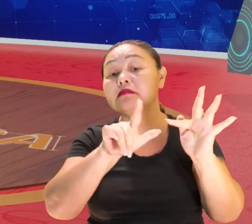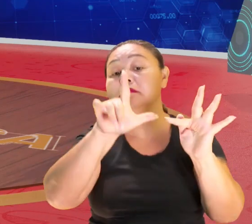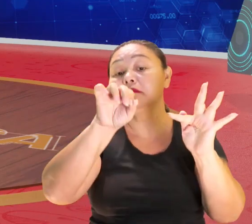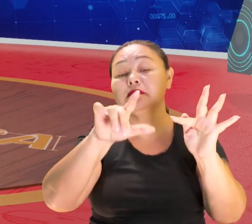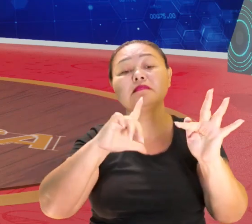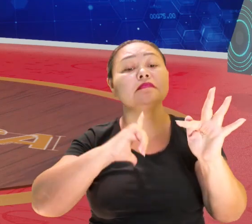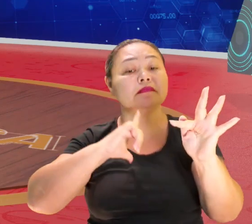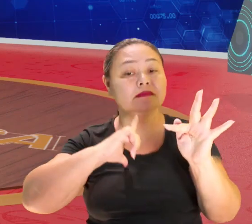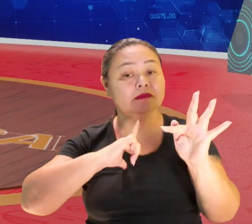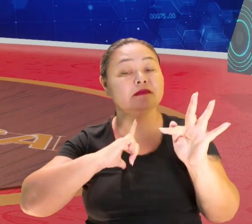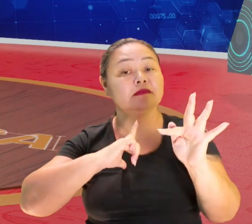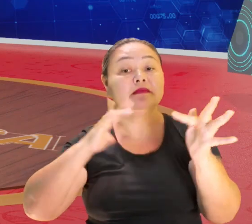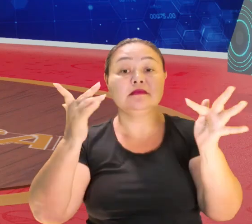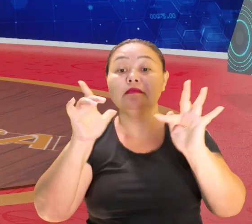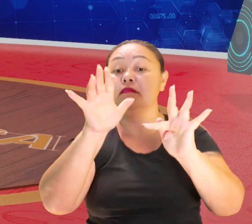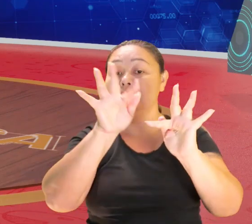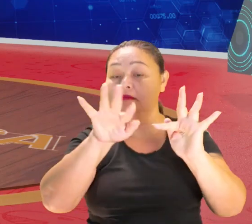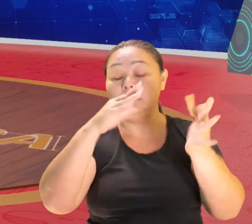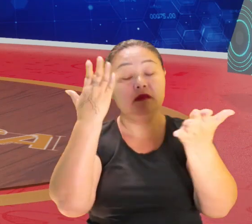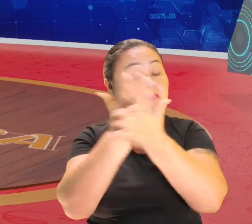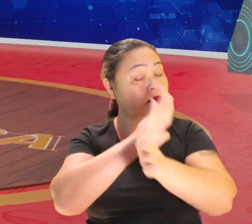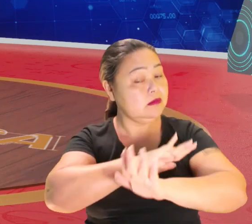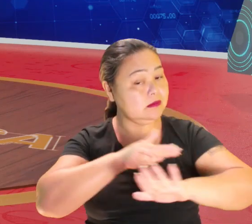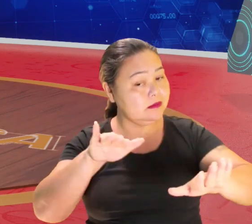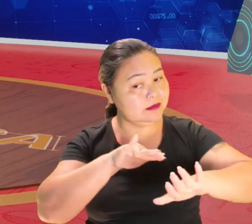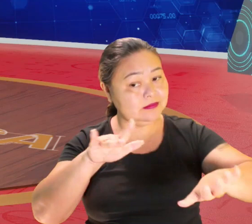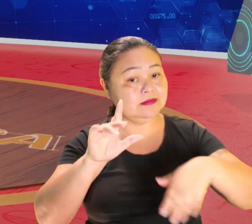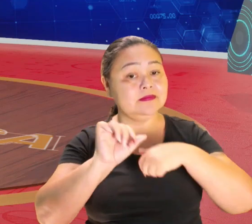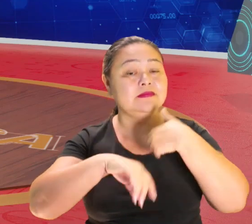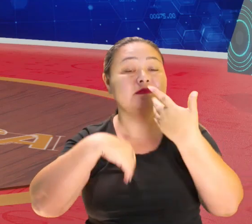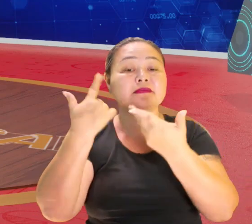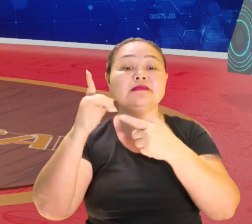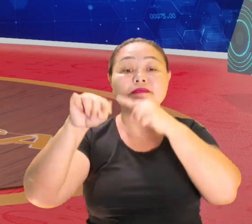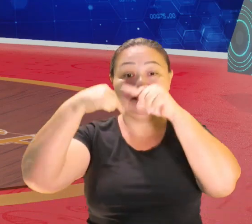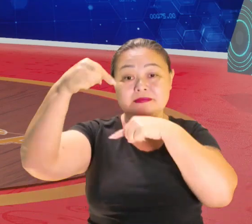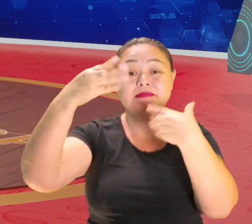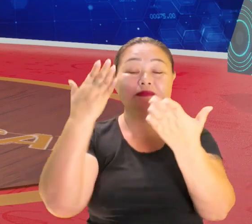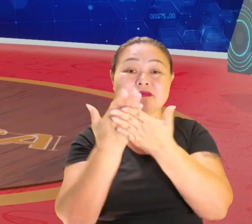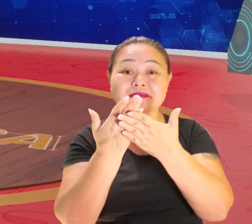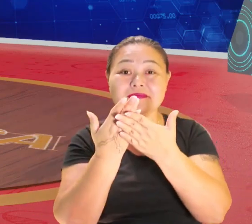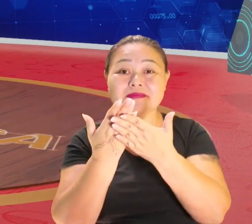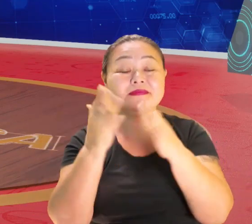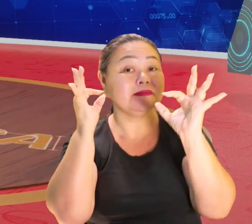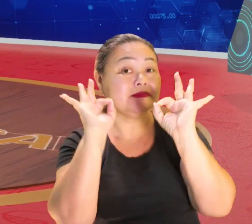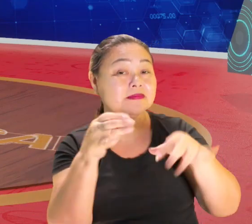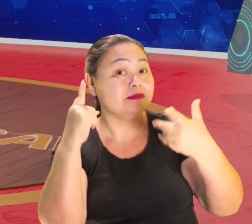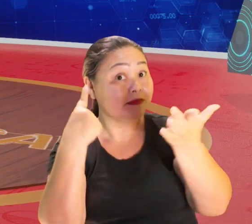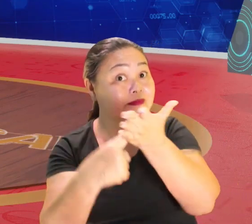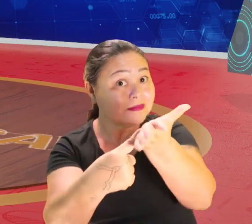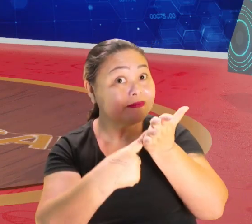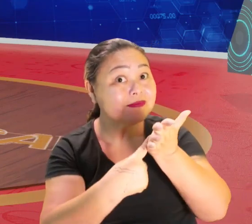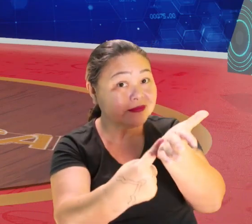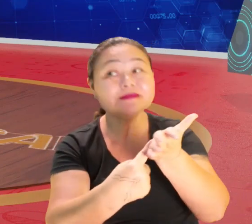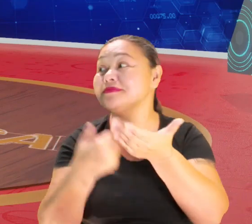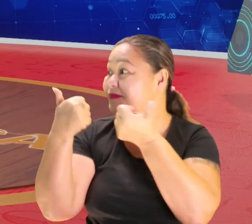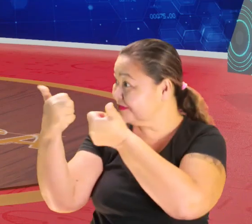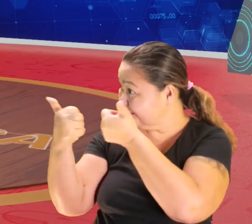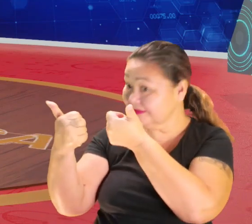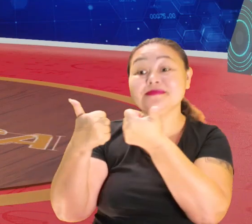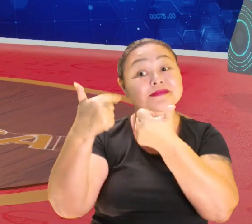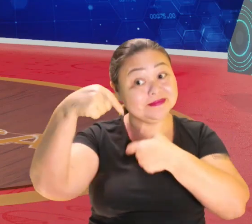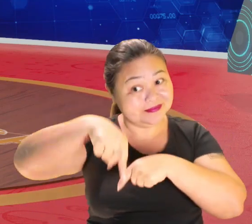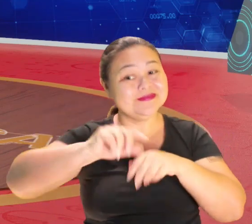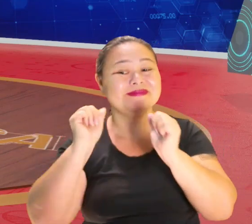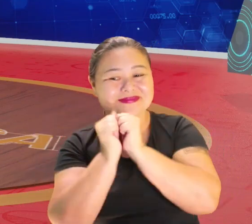lembra? Tem que aplicar. Mas a função acabou já, acabou tudo. É mas só a gente aplica na próxima aula, então? Certo? Combinado? Certo, Combinado, professora Adelina? Vai estar aqui